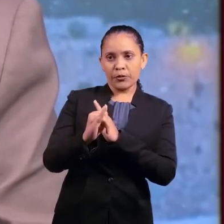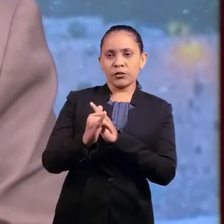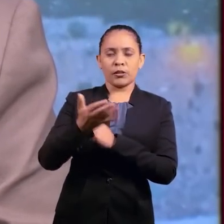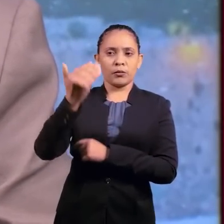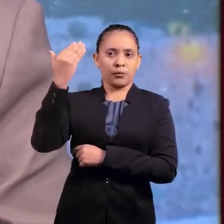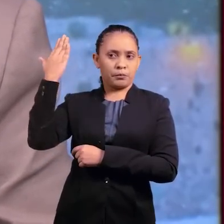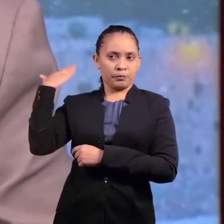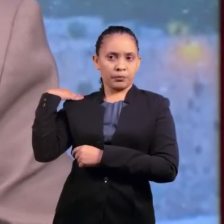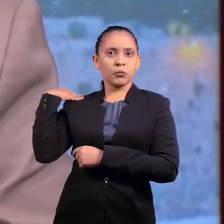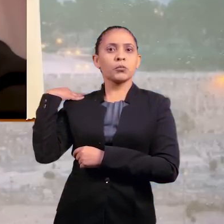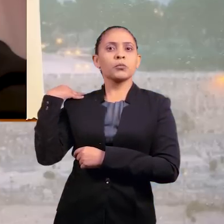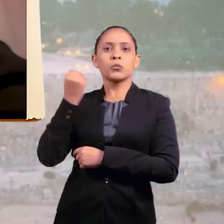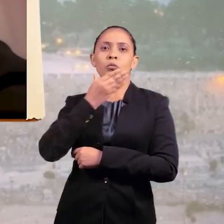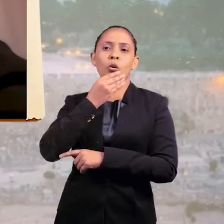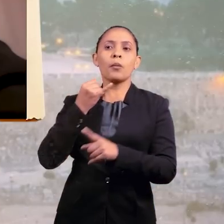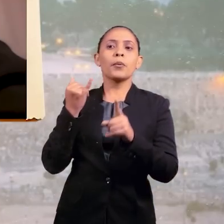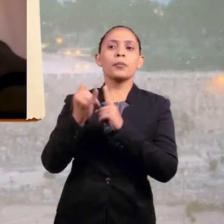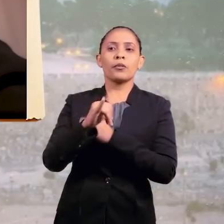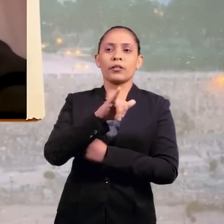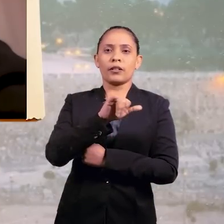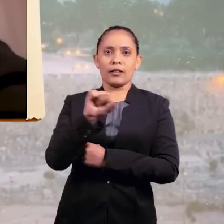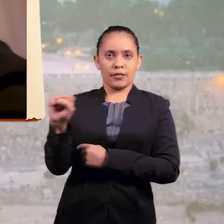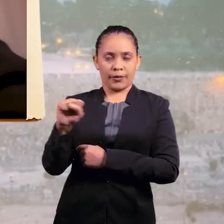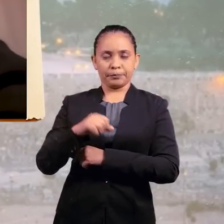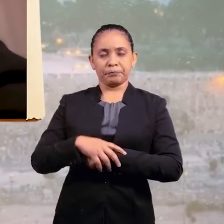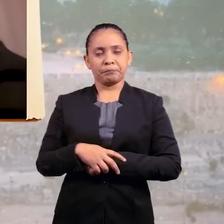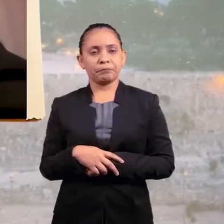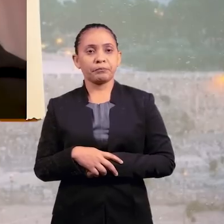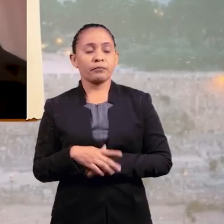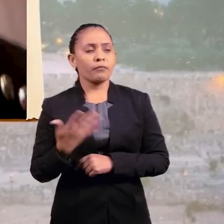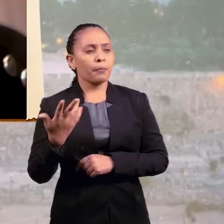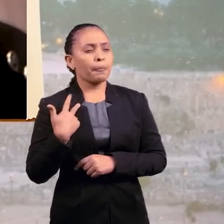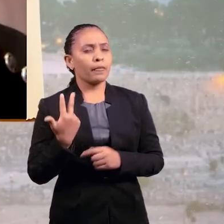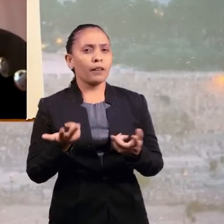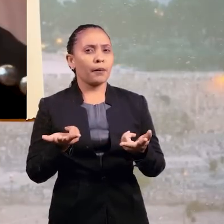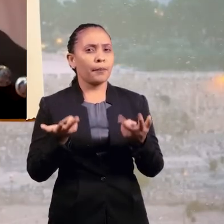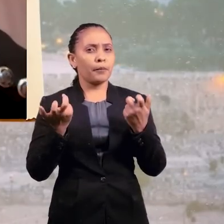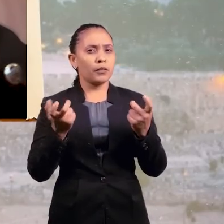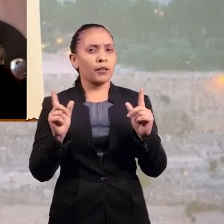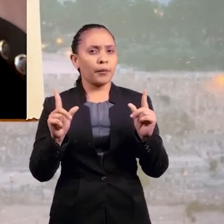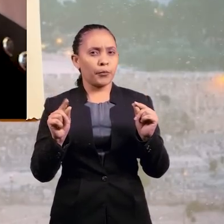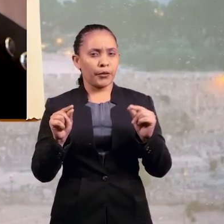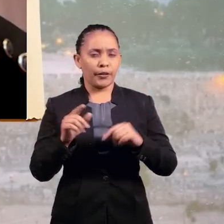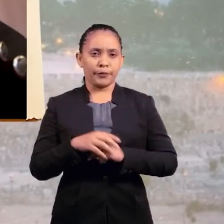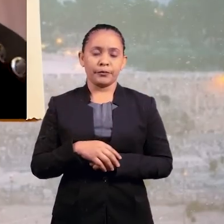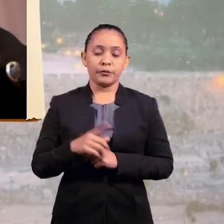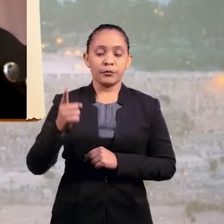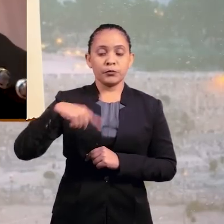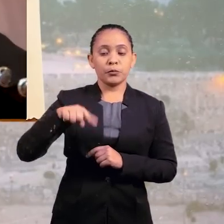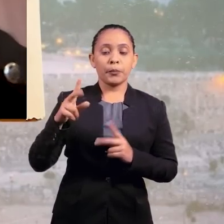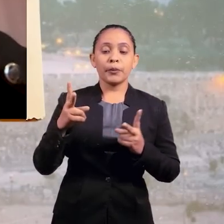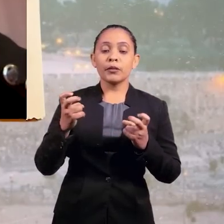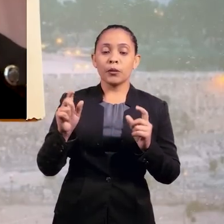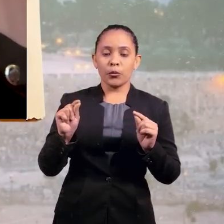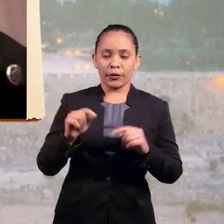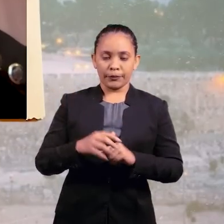em Jesus? Amém. Olha, me chamou muito a atenção que você